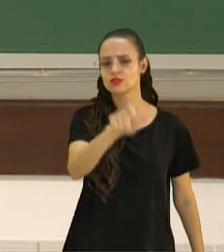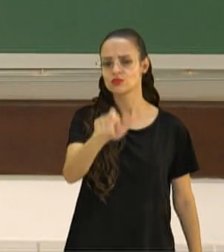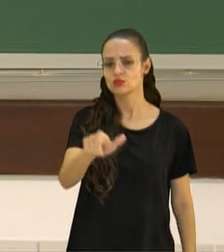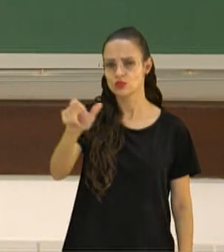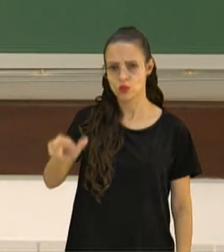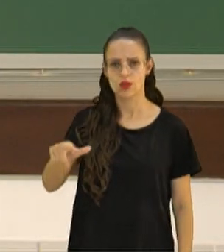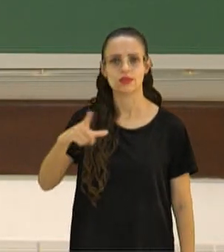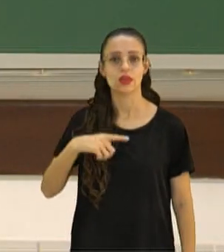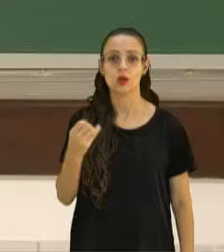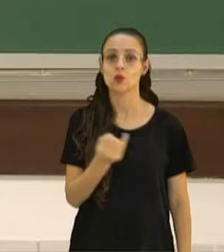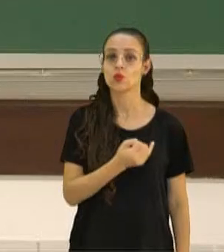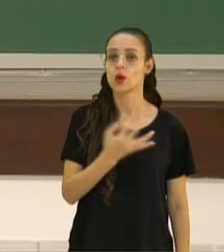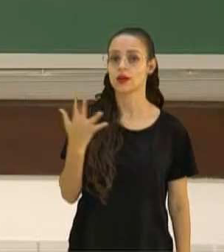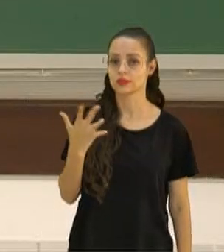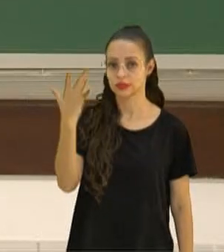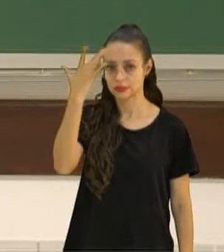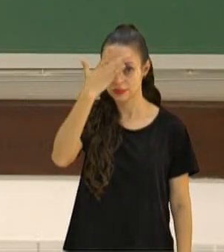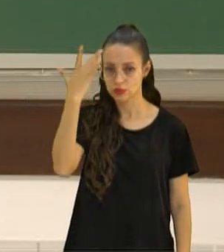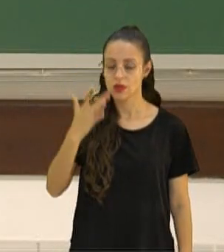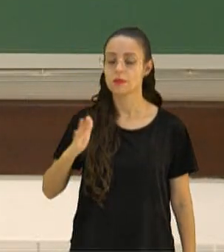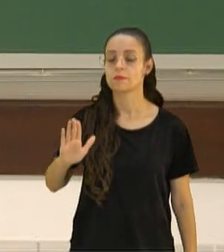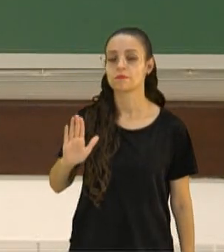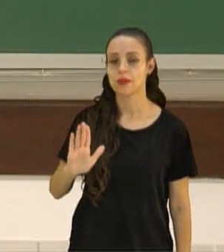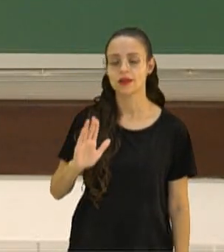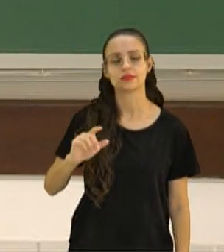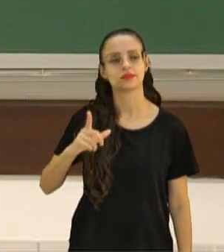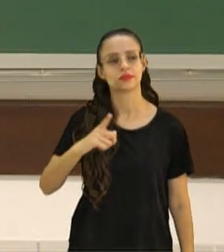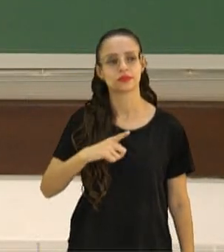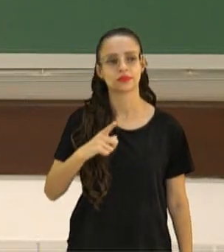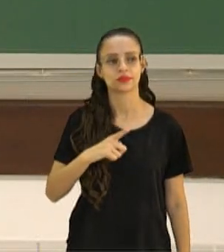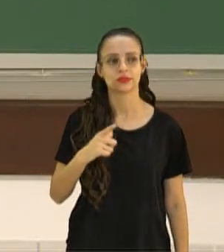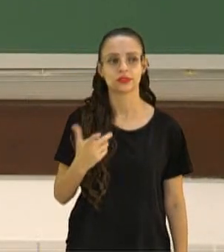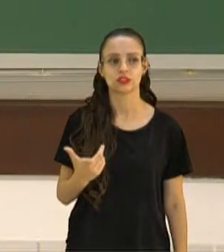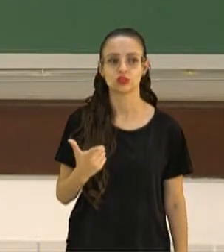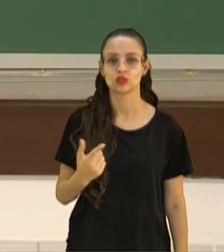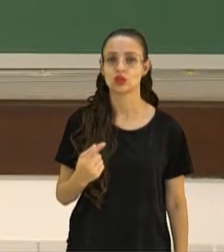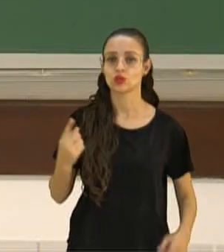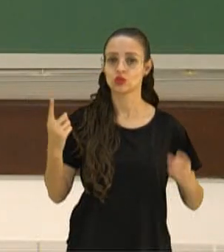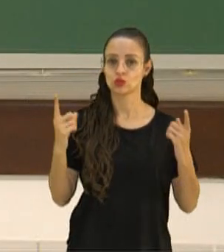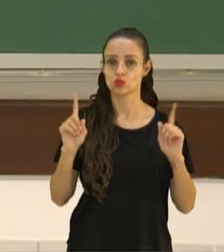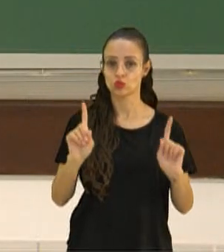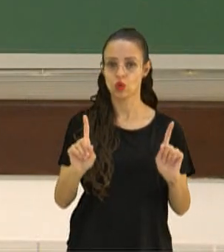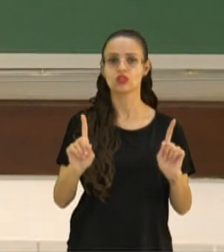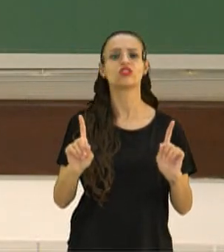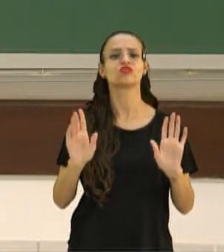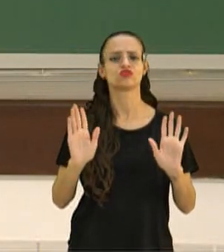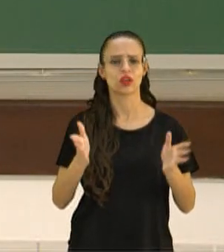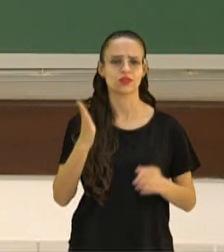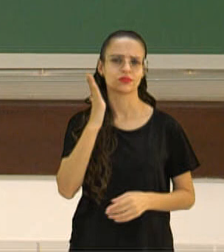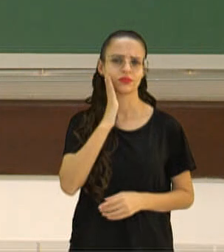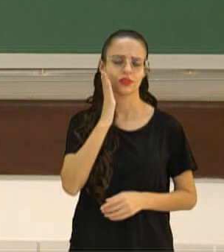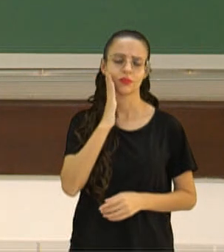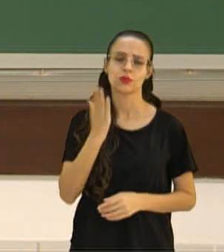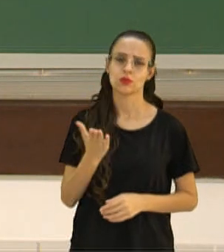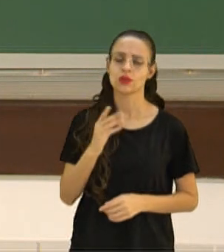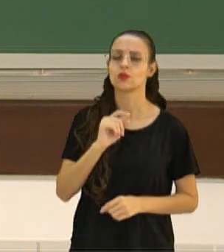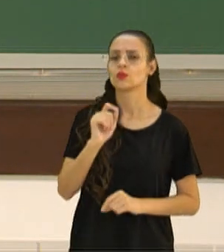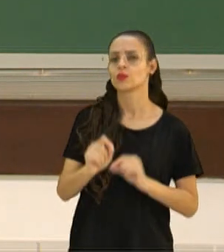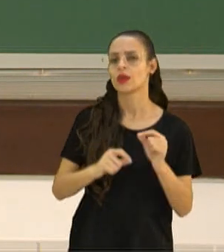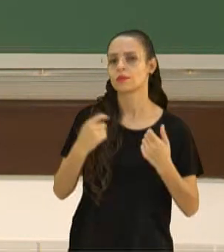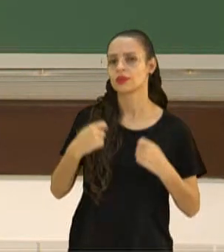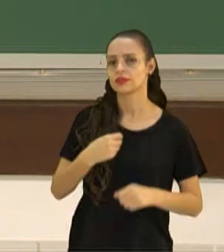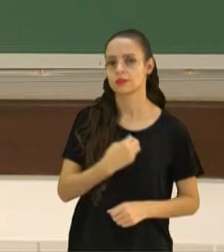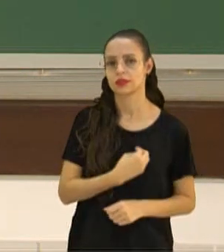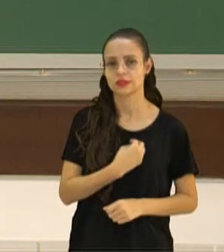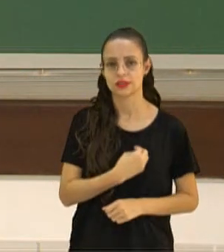o número de participantes, né, mas situações, 2 jogadores que conseguimos identificar, né, então que precisa estar